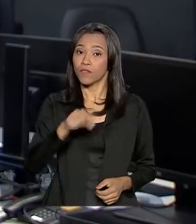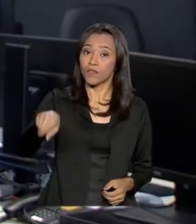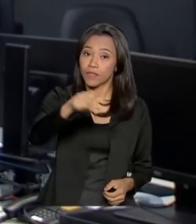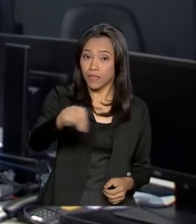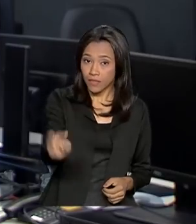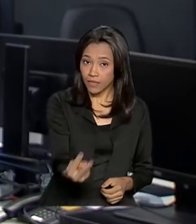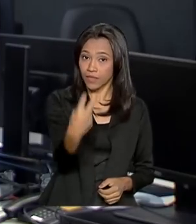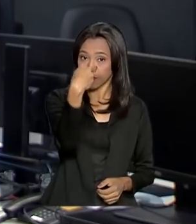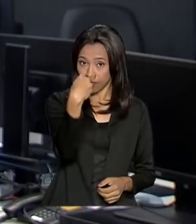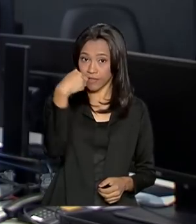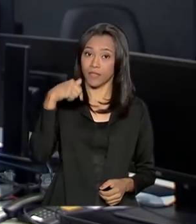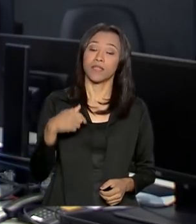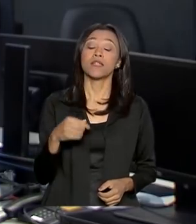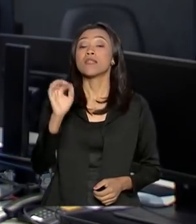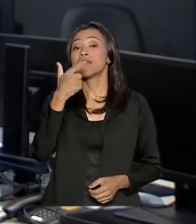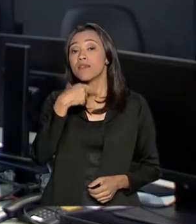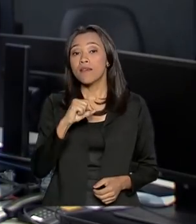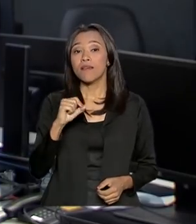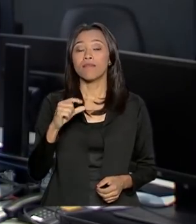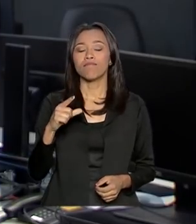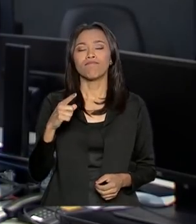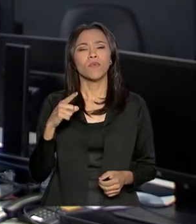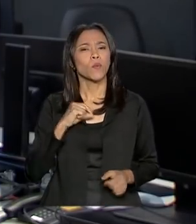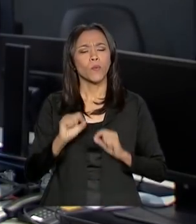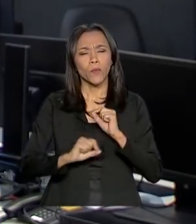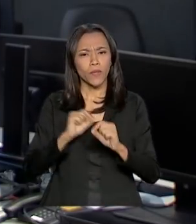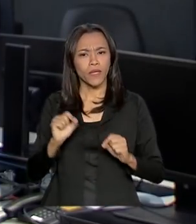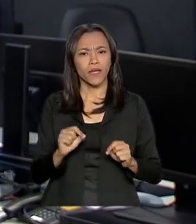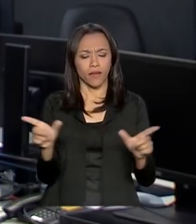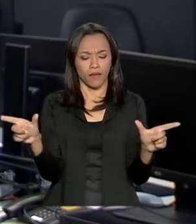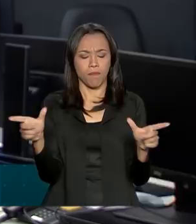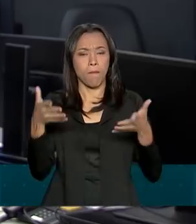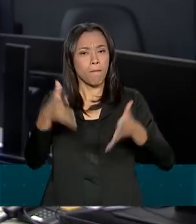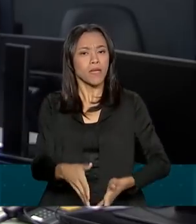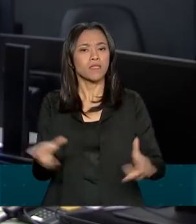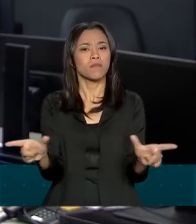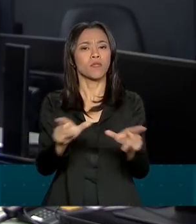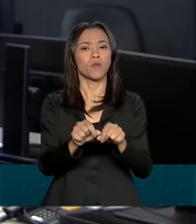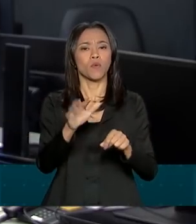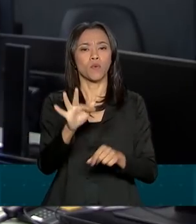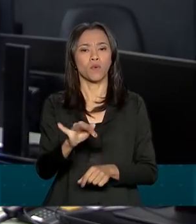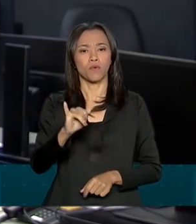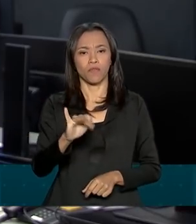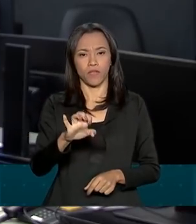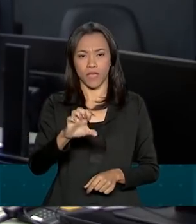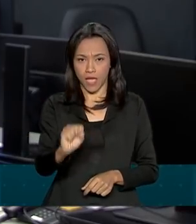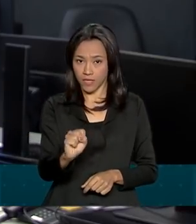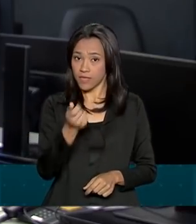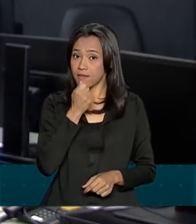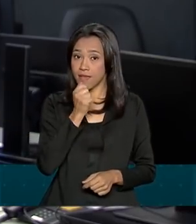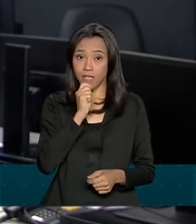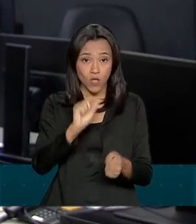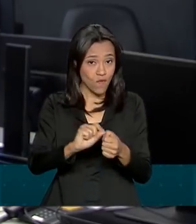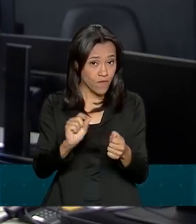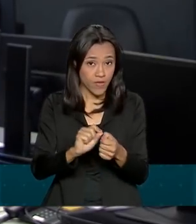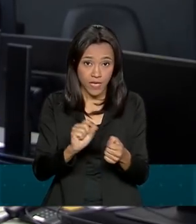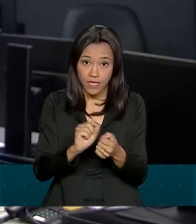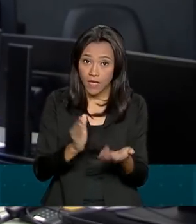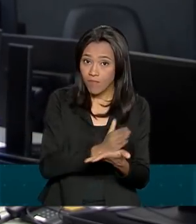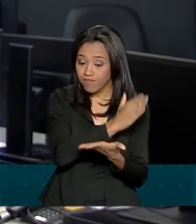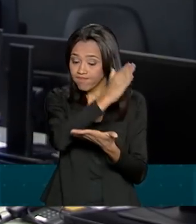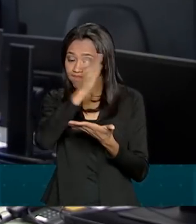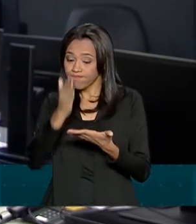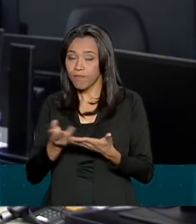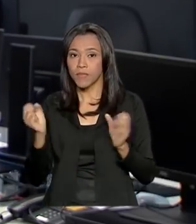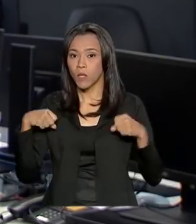em dia que é participante do programa de financiamento estudantil e ainda não fez a prorrogação tem que correr para o computador